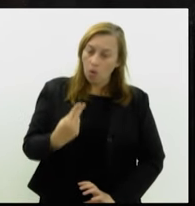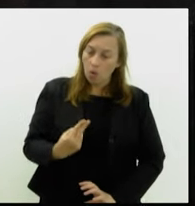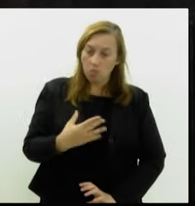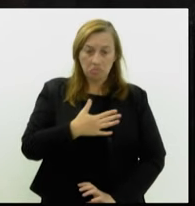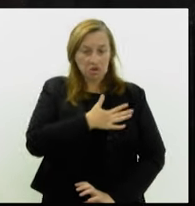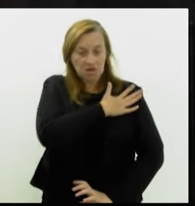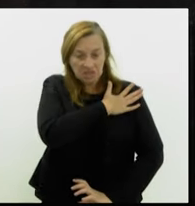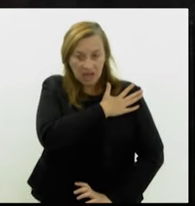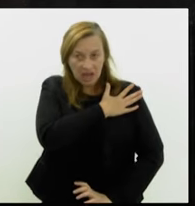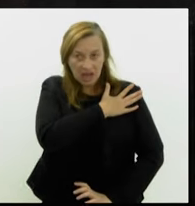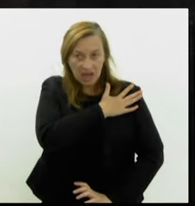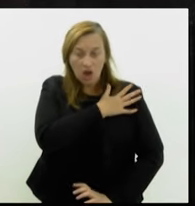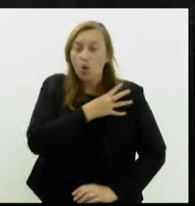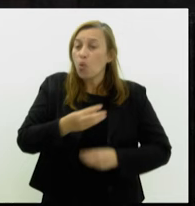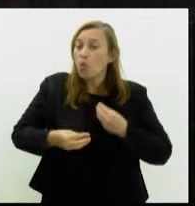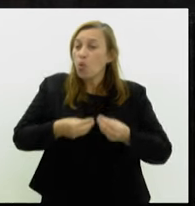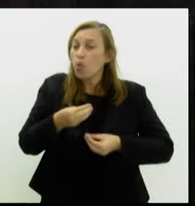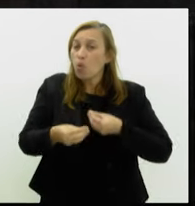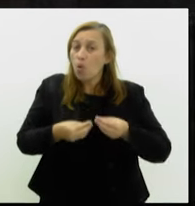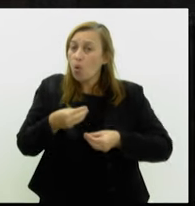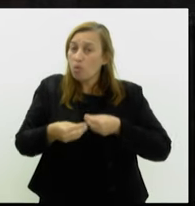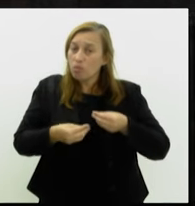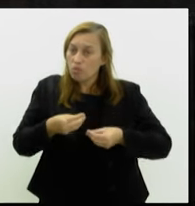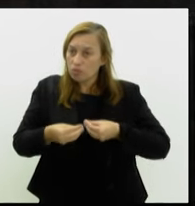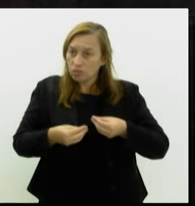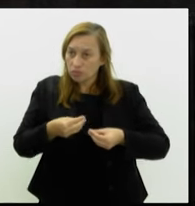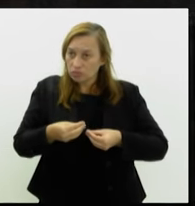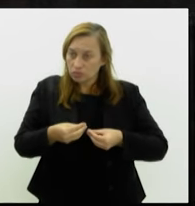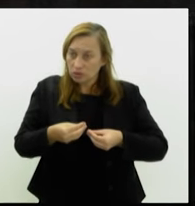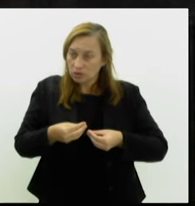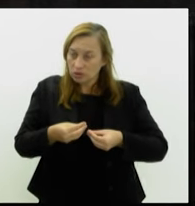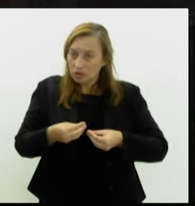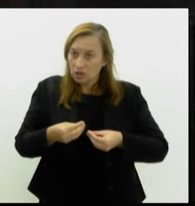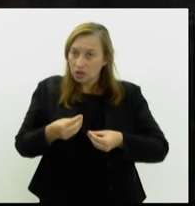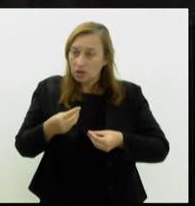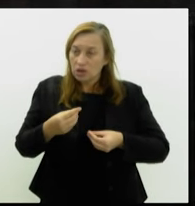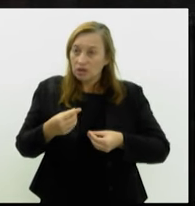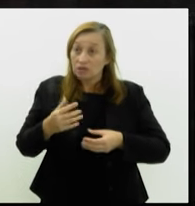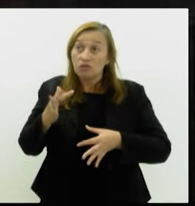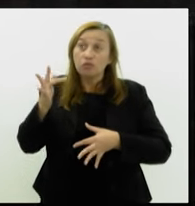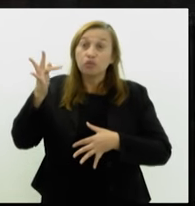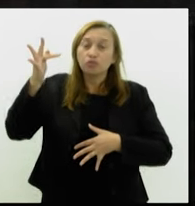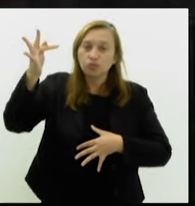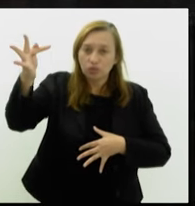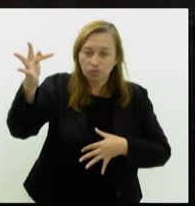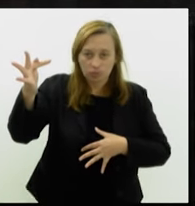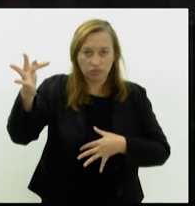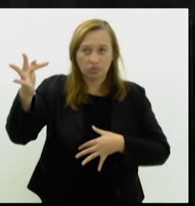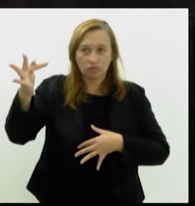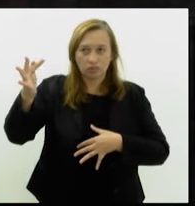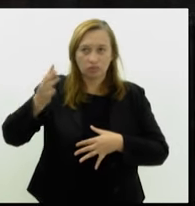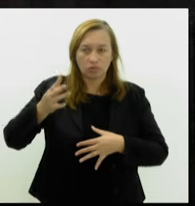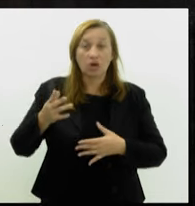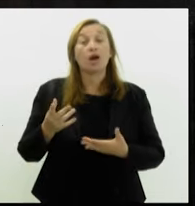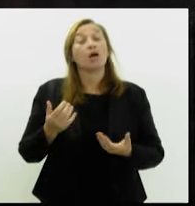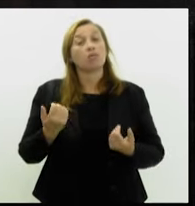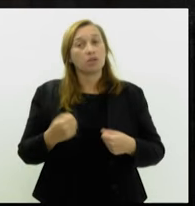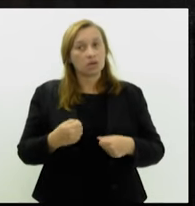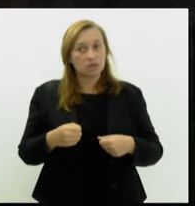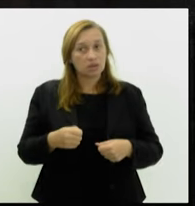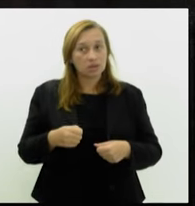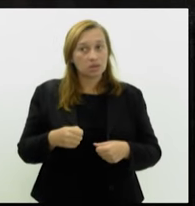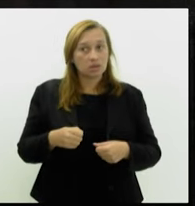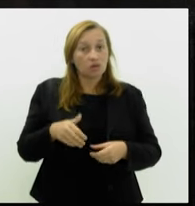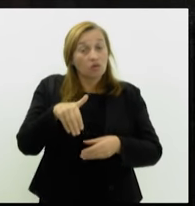policial, como é que vai ser uma década para frente. A gente tem que votar sempre em